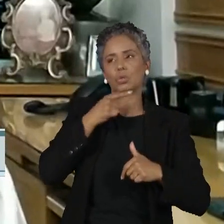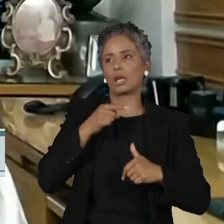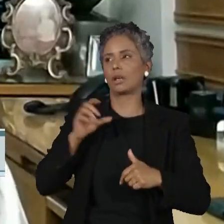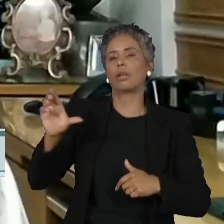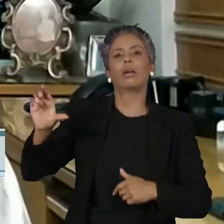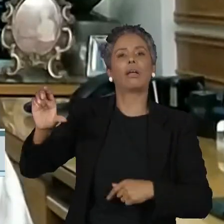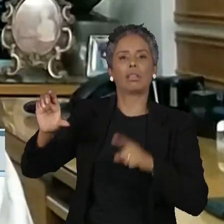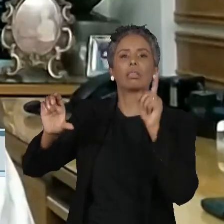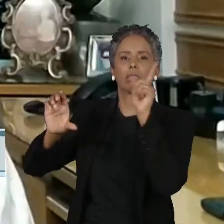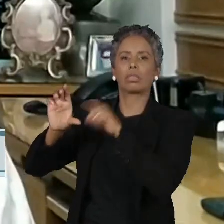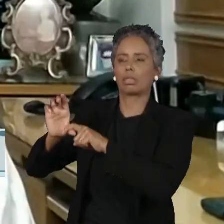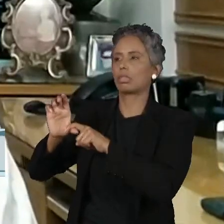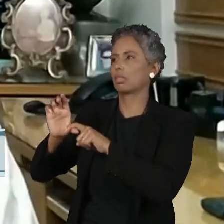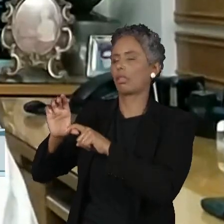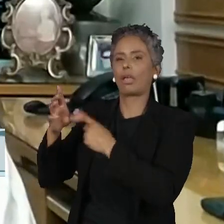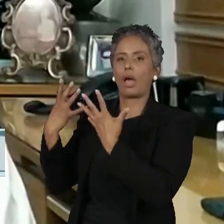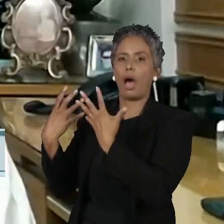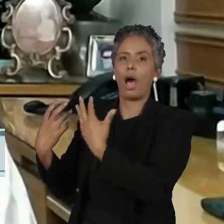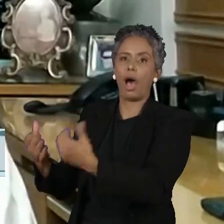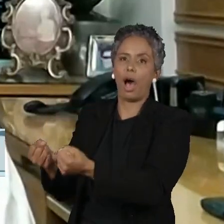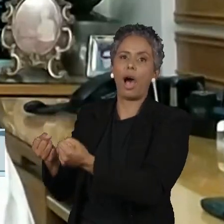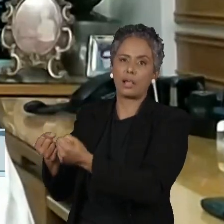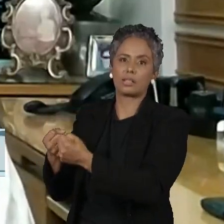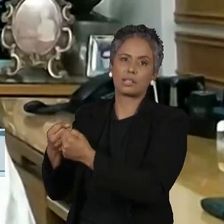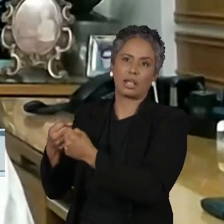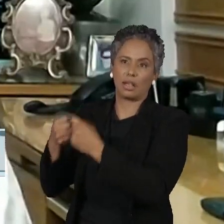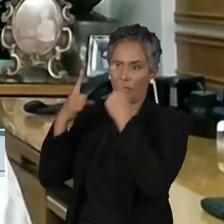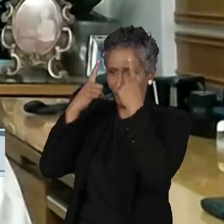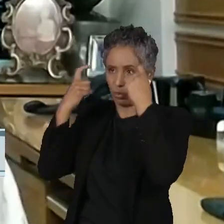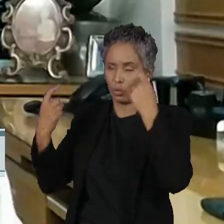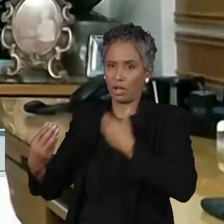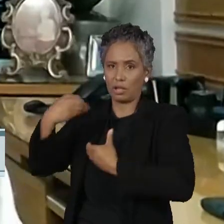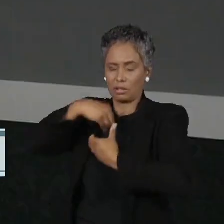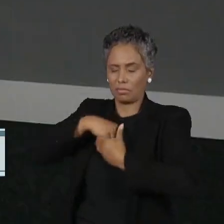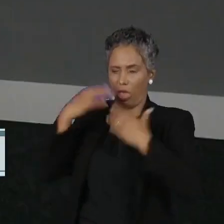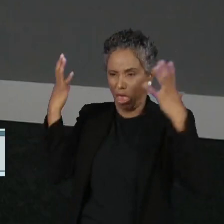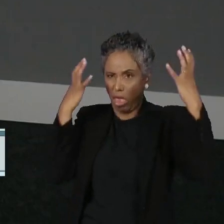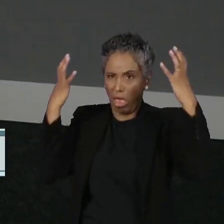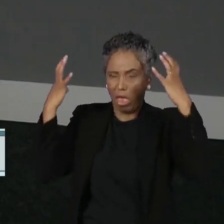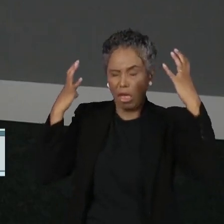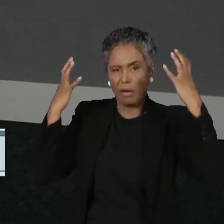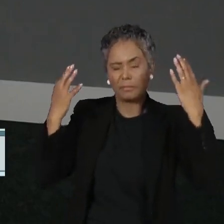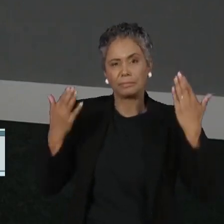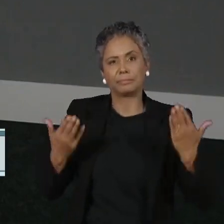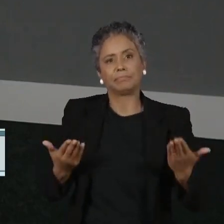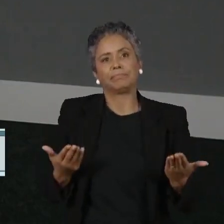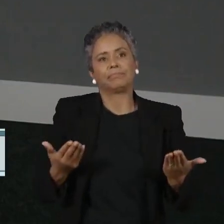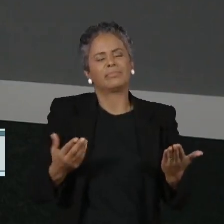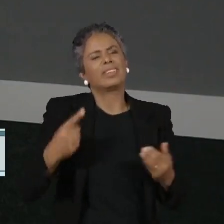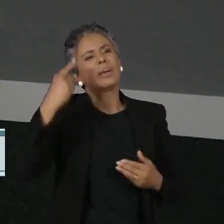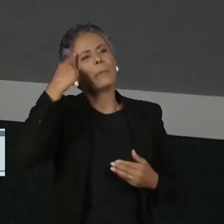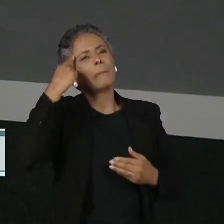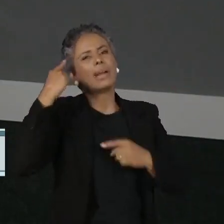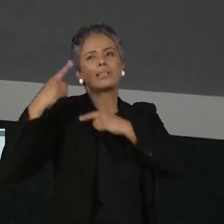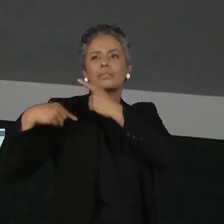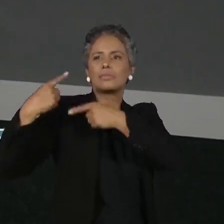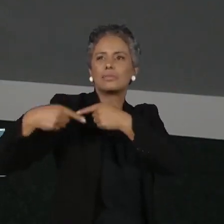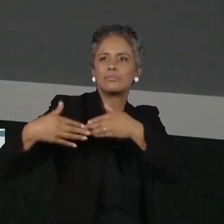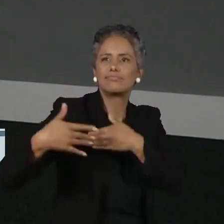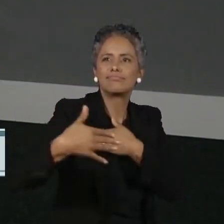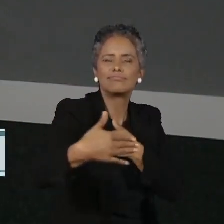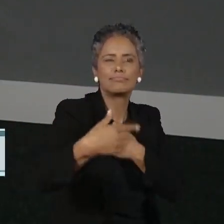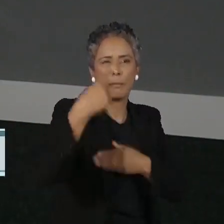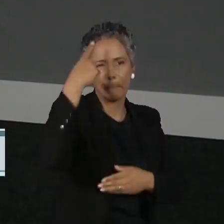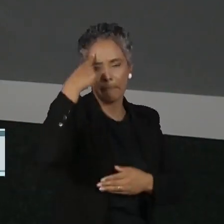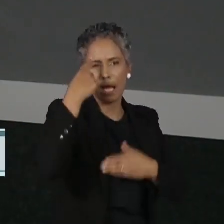um modelo que lhe traz garantia e estabilidade emocional e social. E pensando nas próximas gerações,